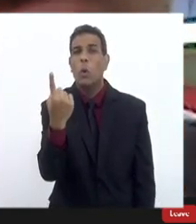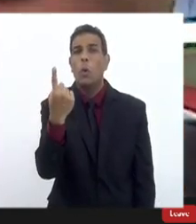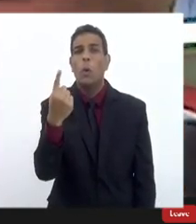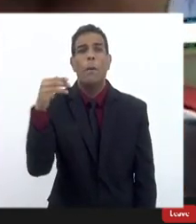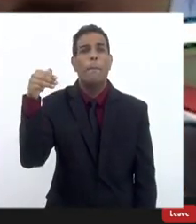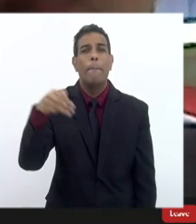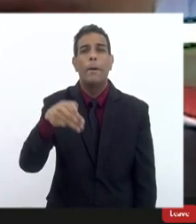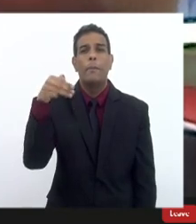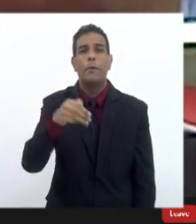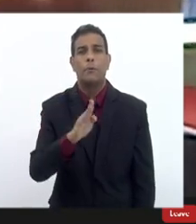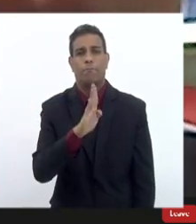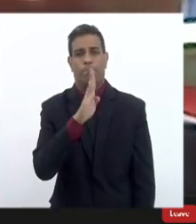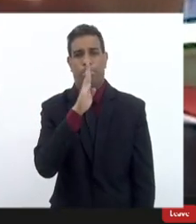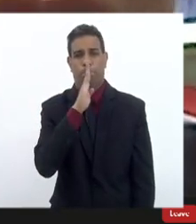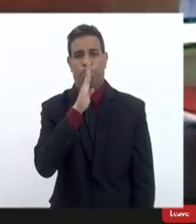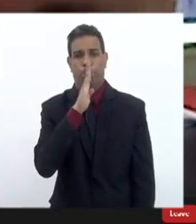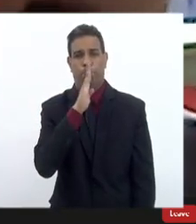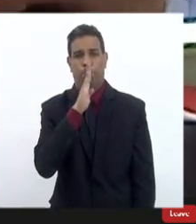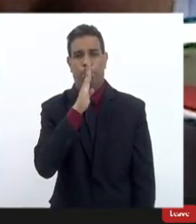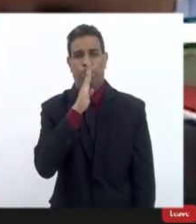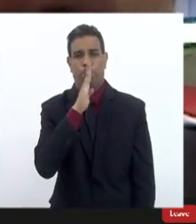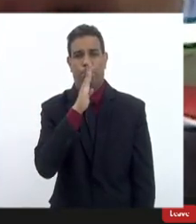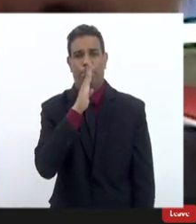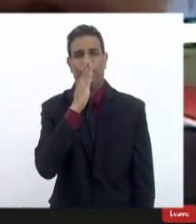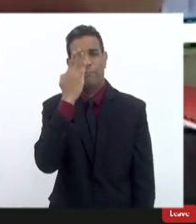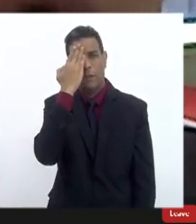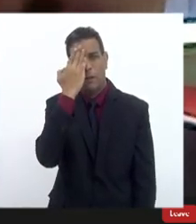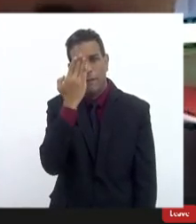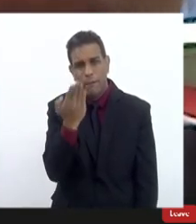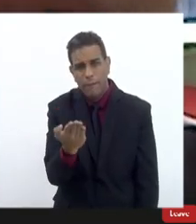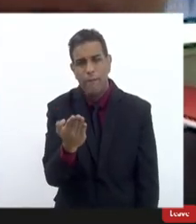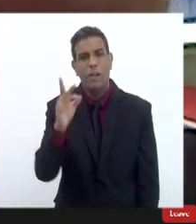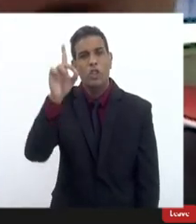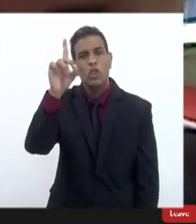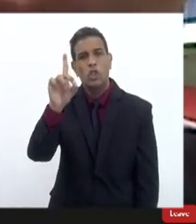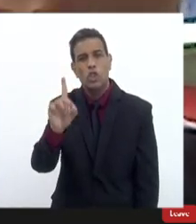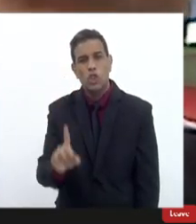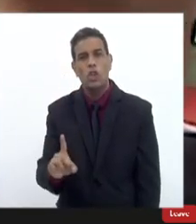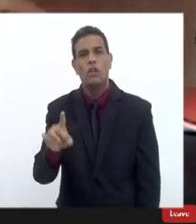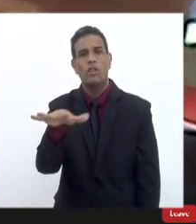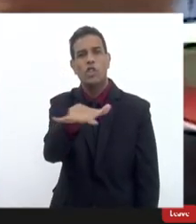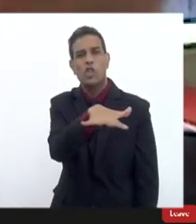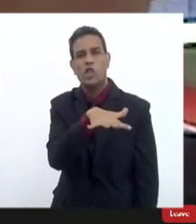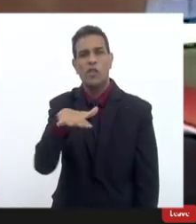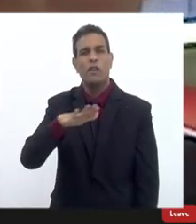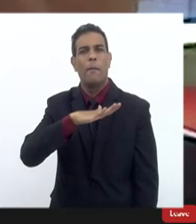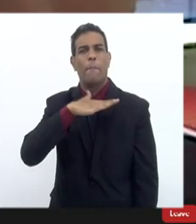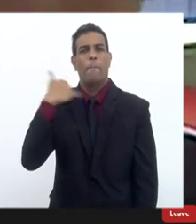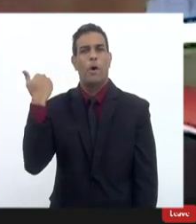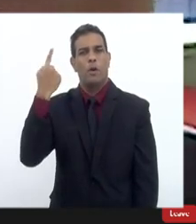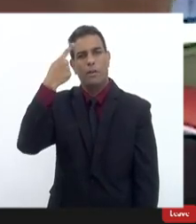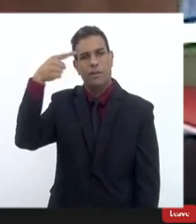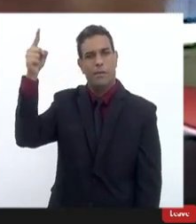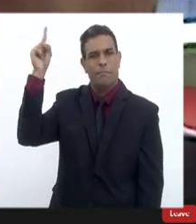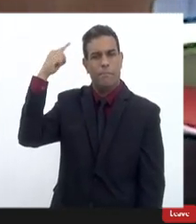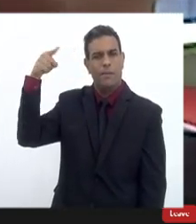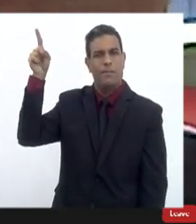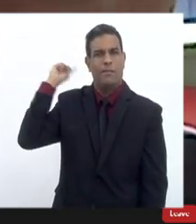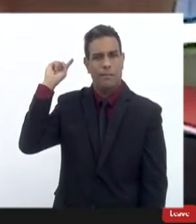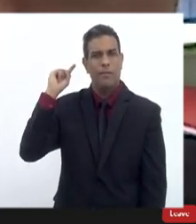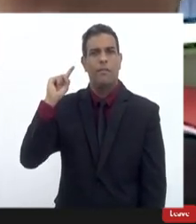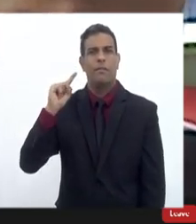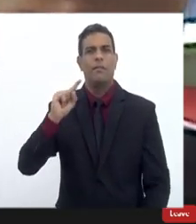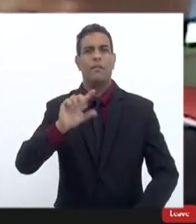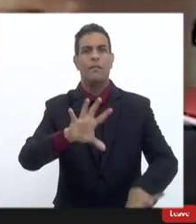minuto de silêncio em homenagem aos diretores gerais que faleceram semana passada e retrasada de